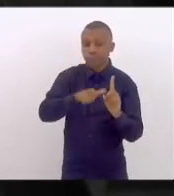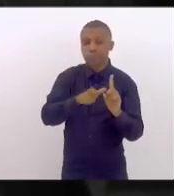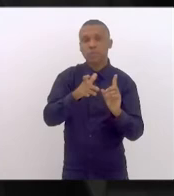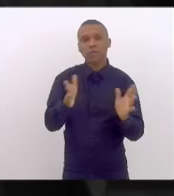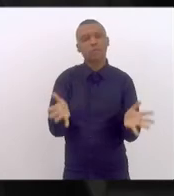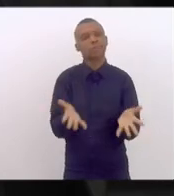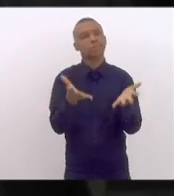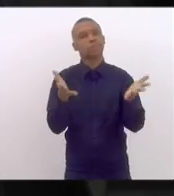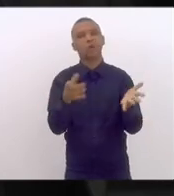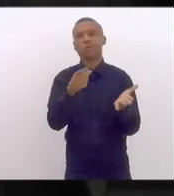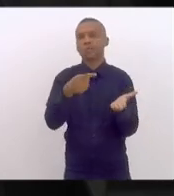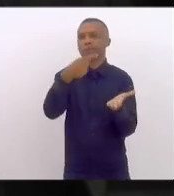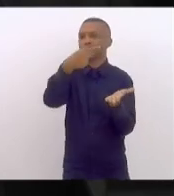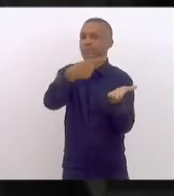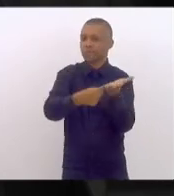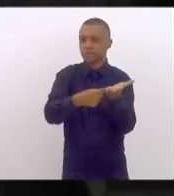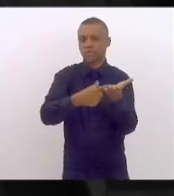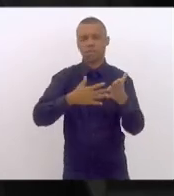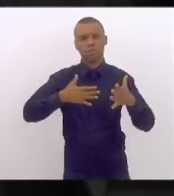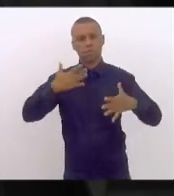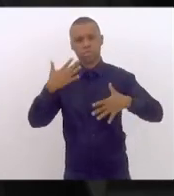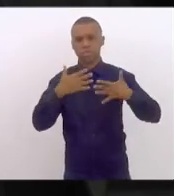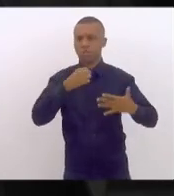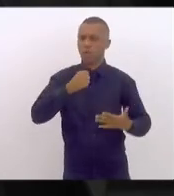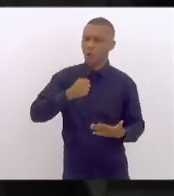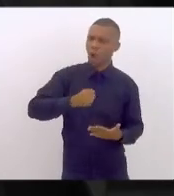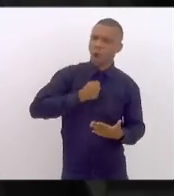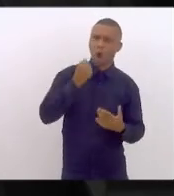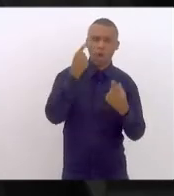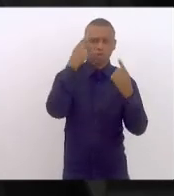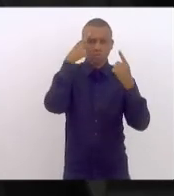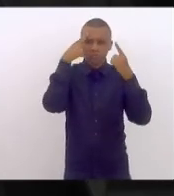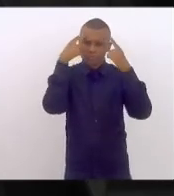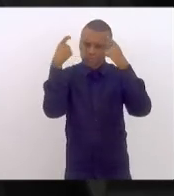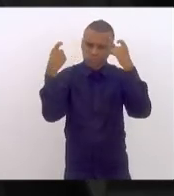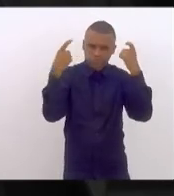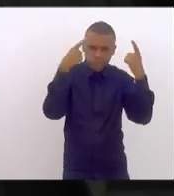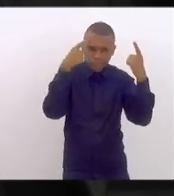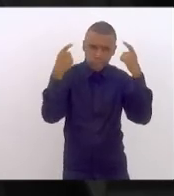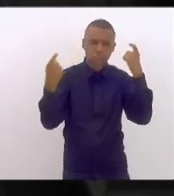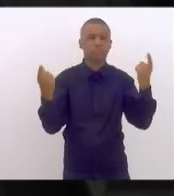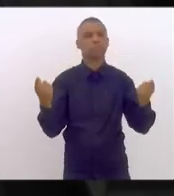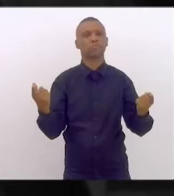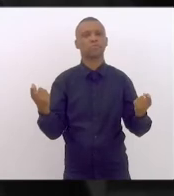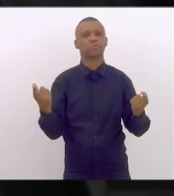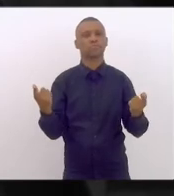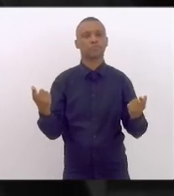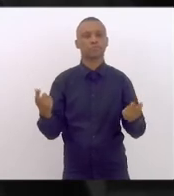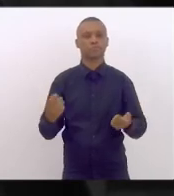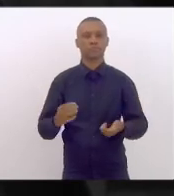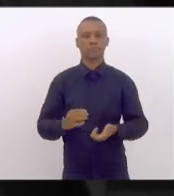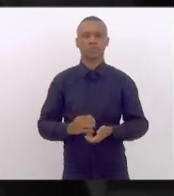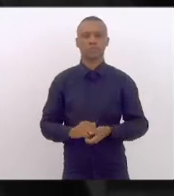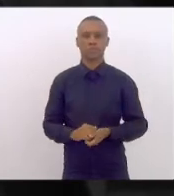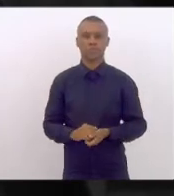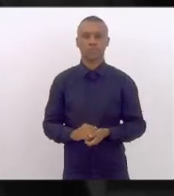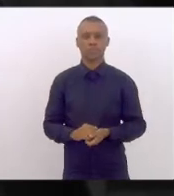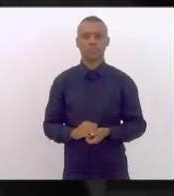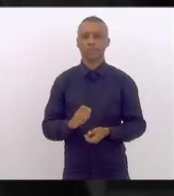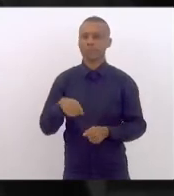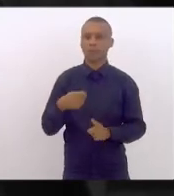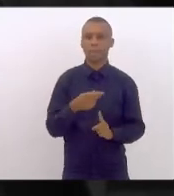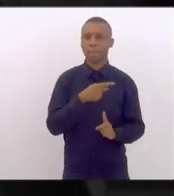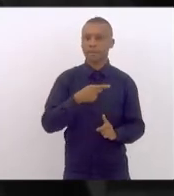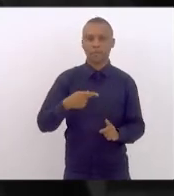desta agenda e odiosa e violenta intolerante que é o presidente